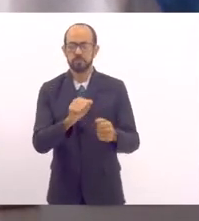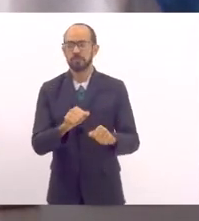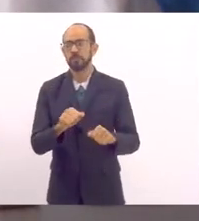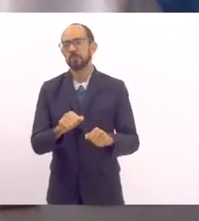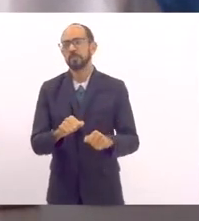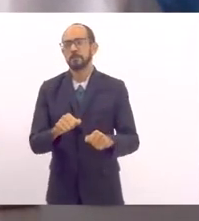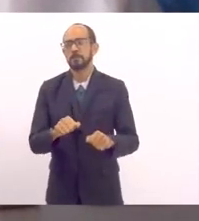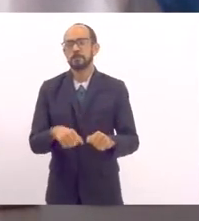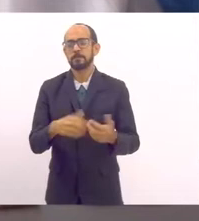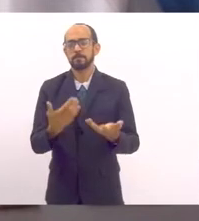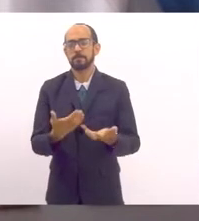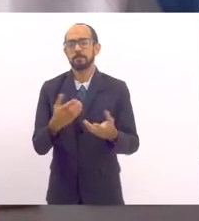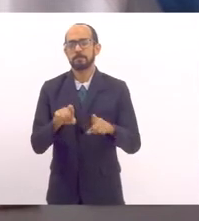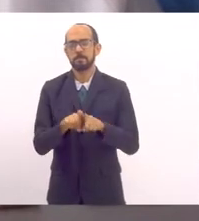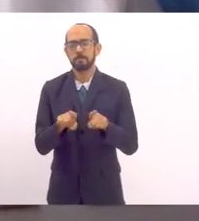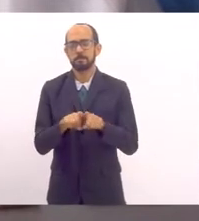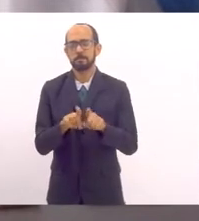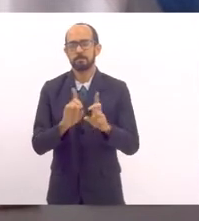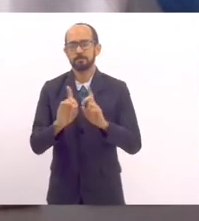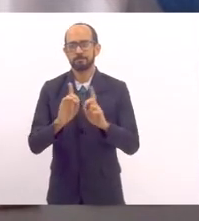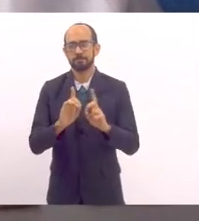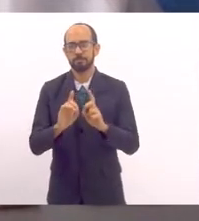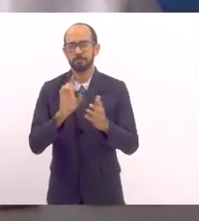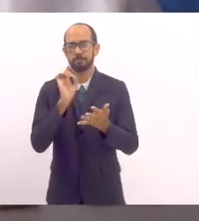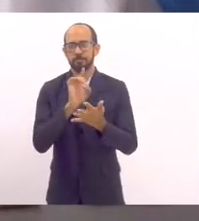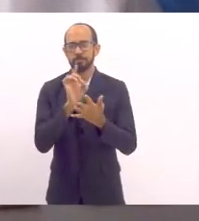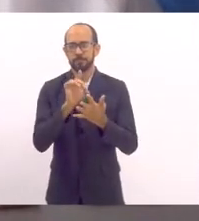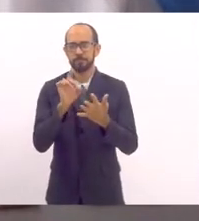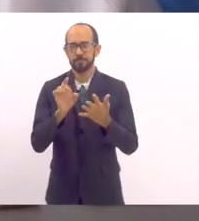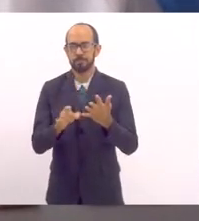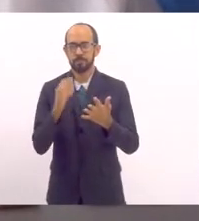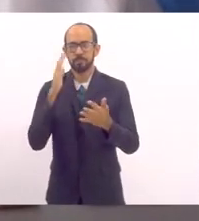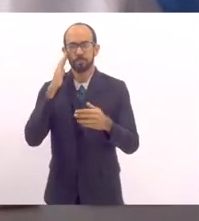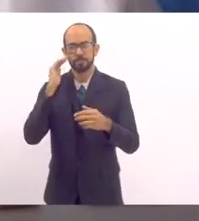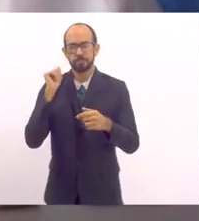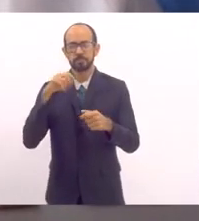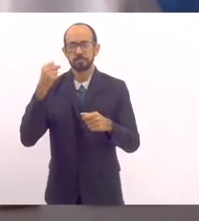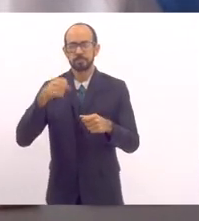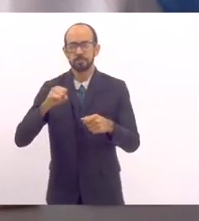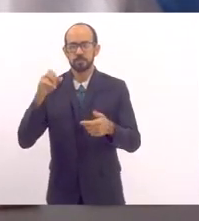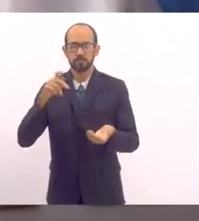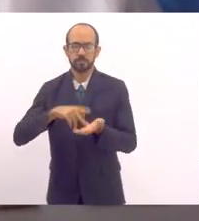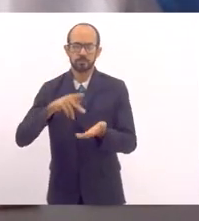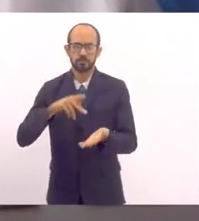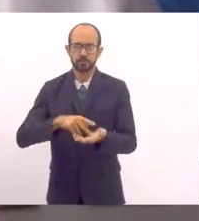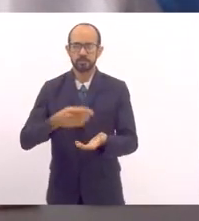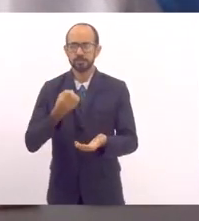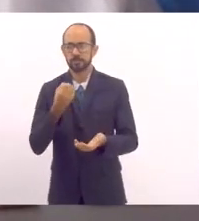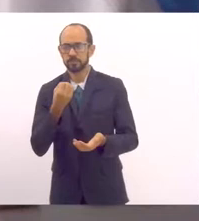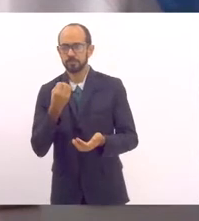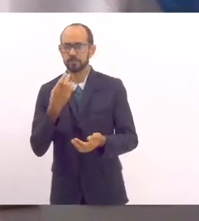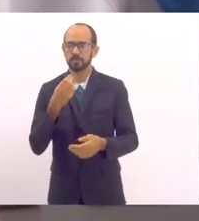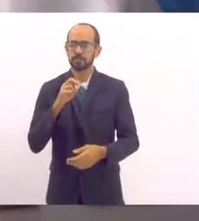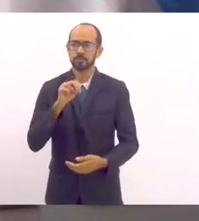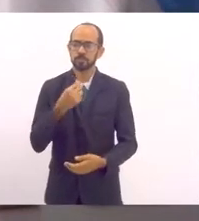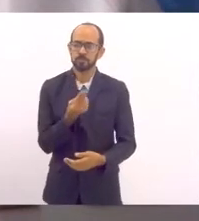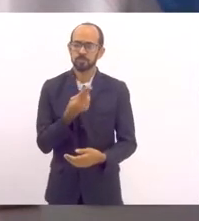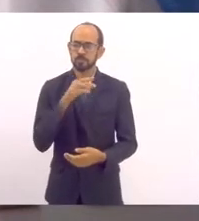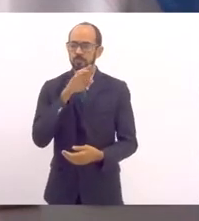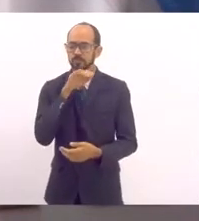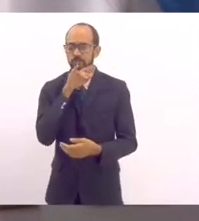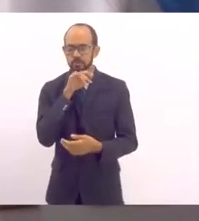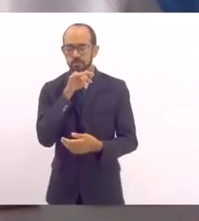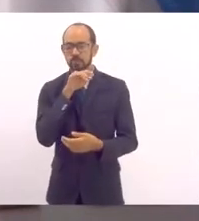queríamos debater uma por uma na nossa fala para ver se realmente contempla, se é benéfico e se realmente